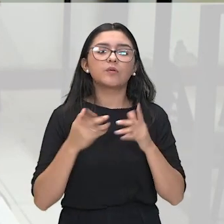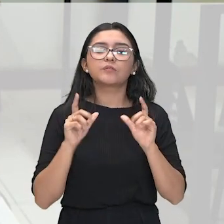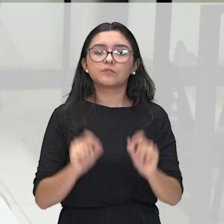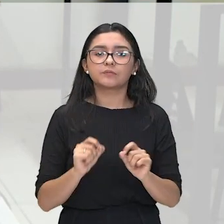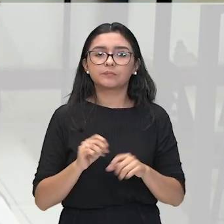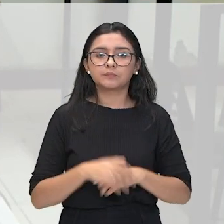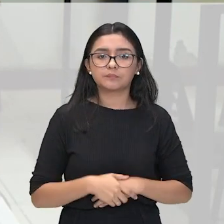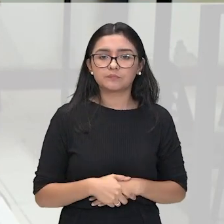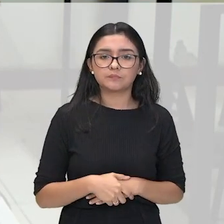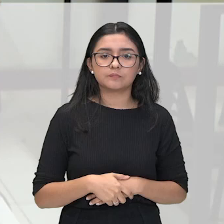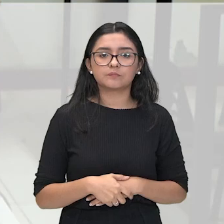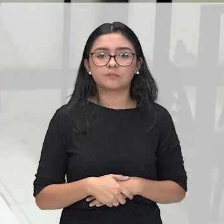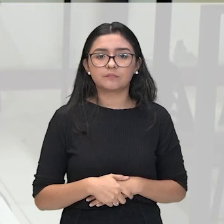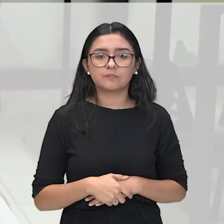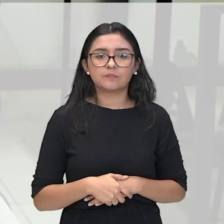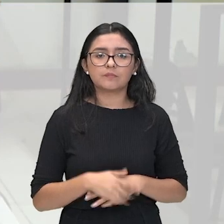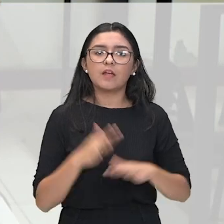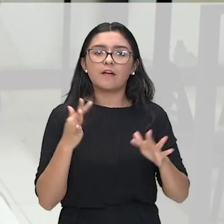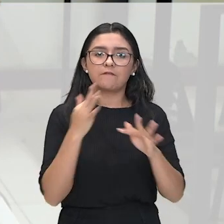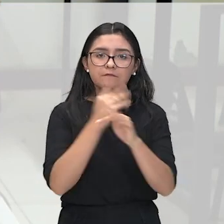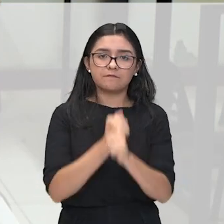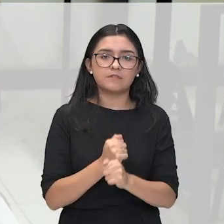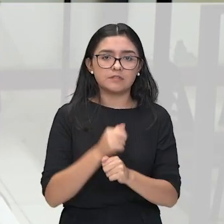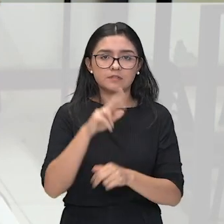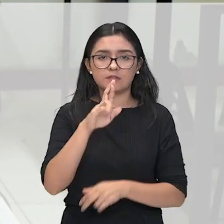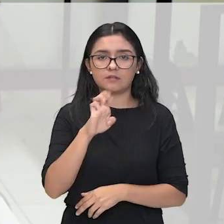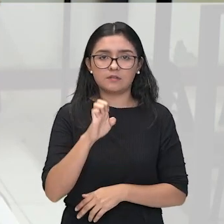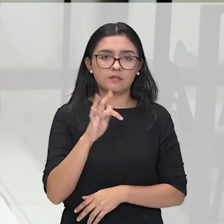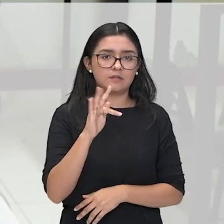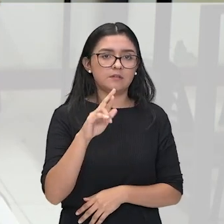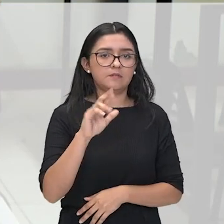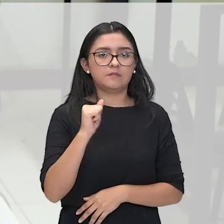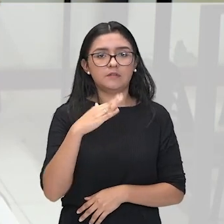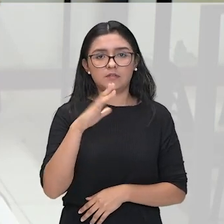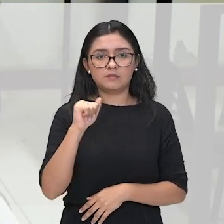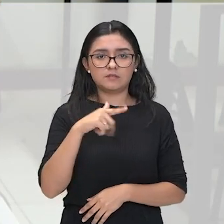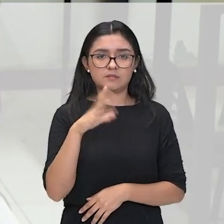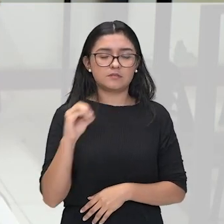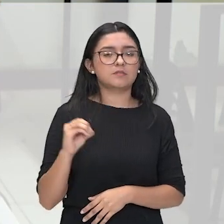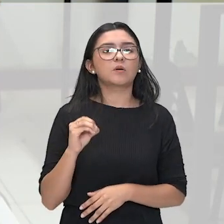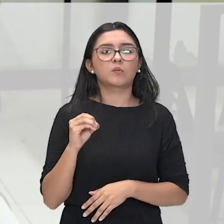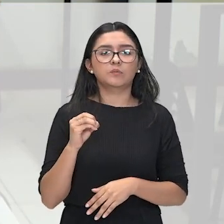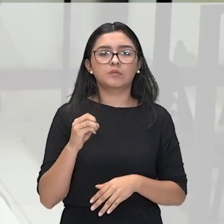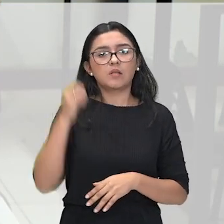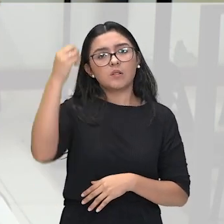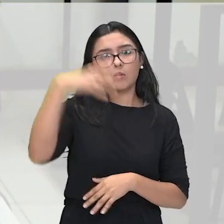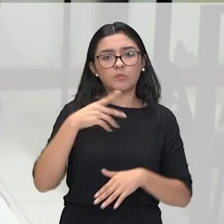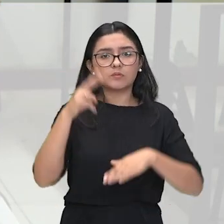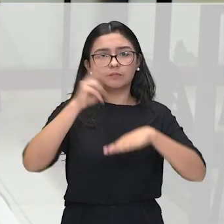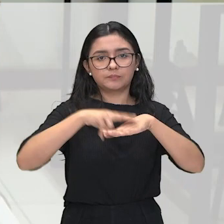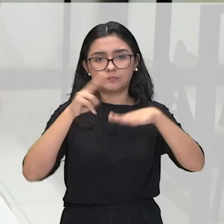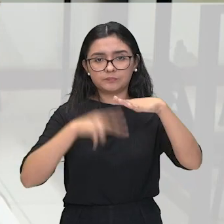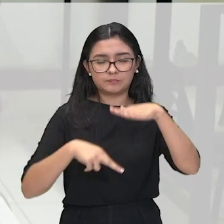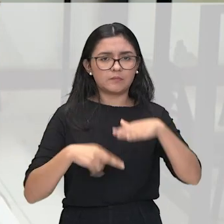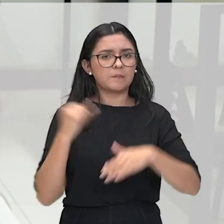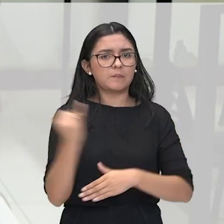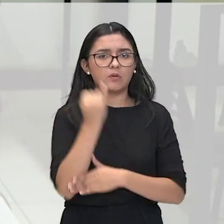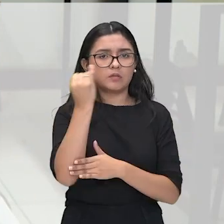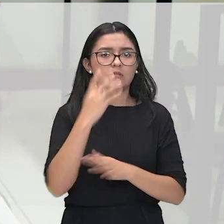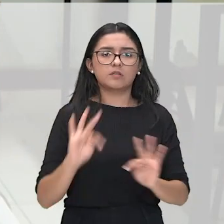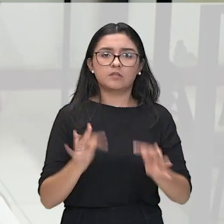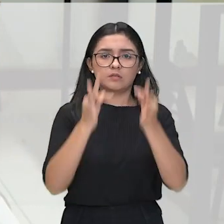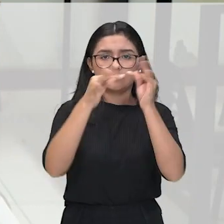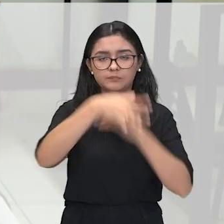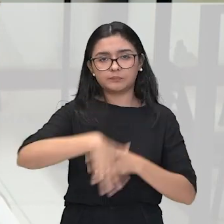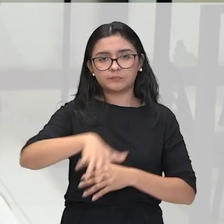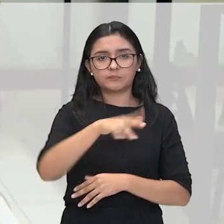de um fenômeno físico chamado refração da luz. É um fenômeno muito importante hoje em dia em tecnologia.